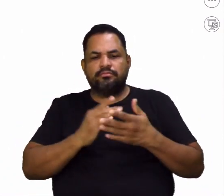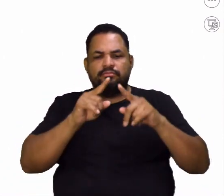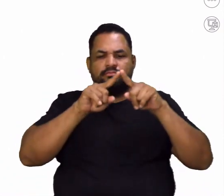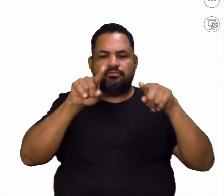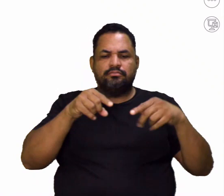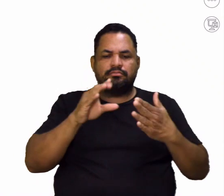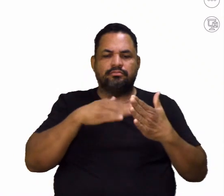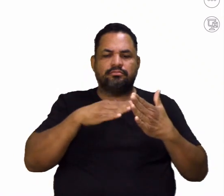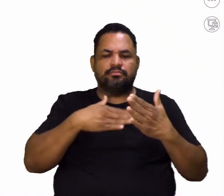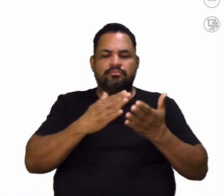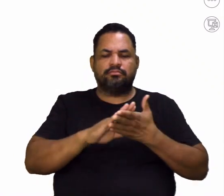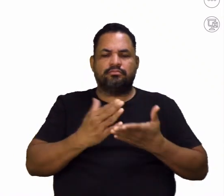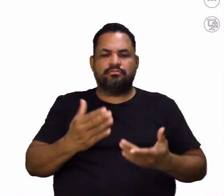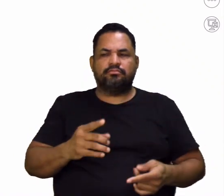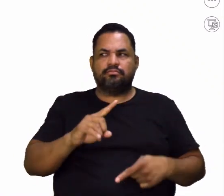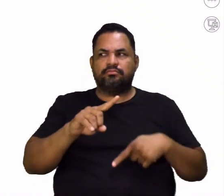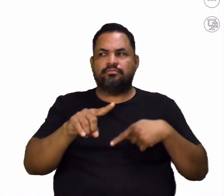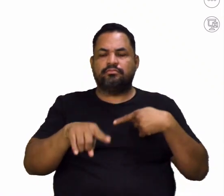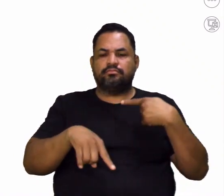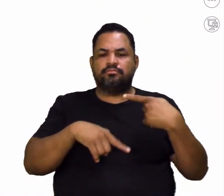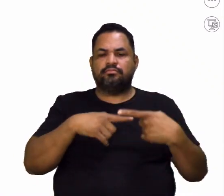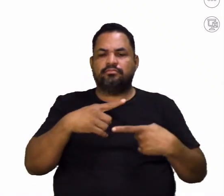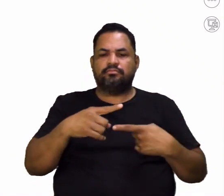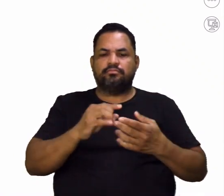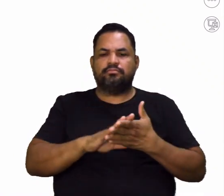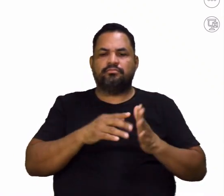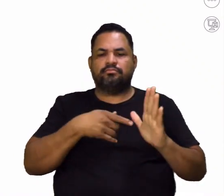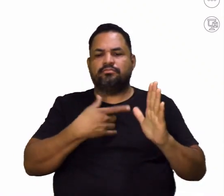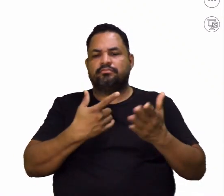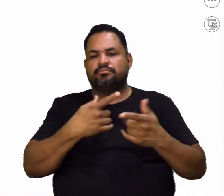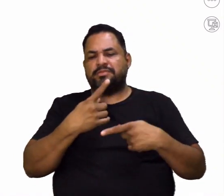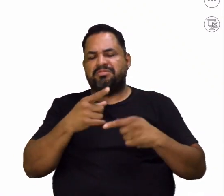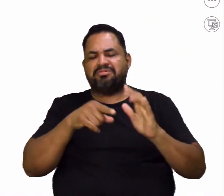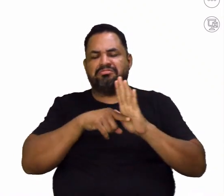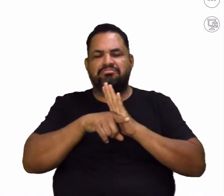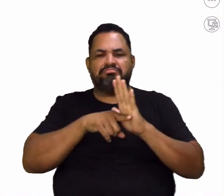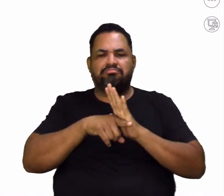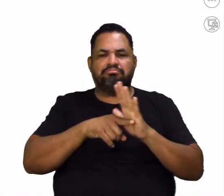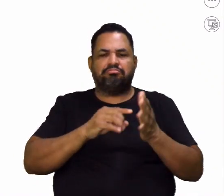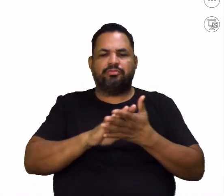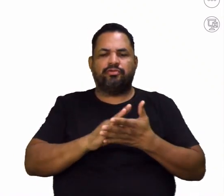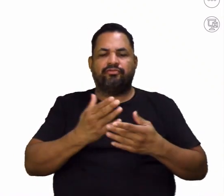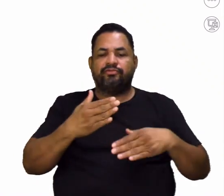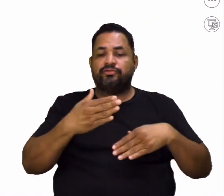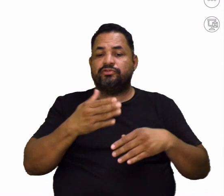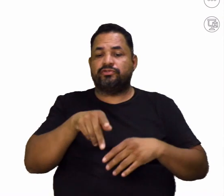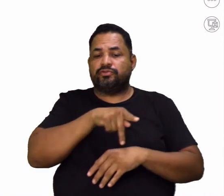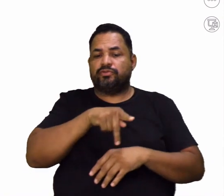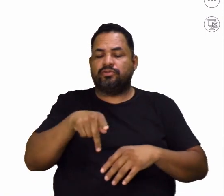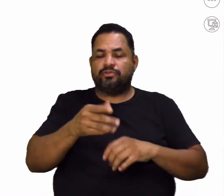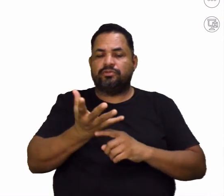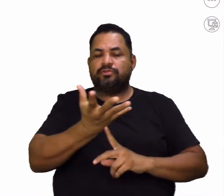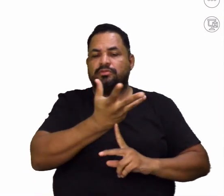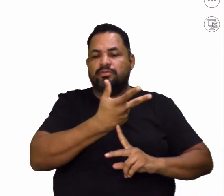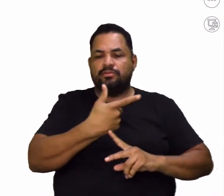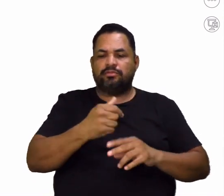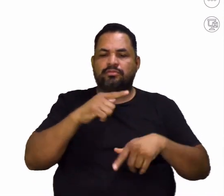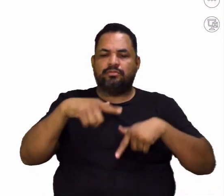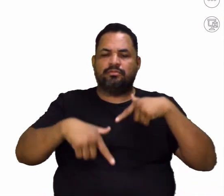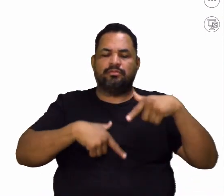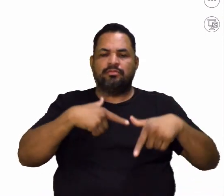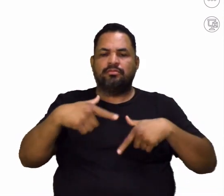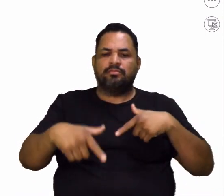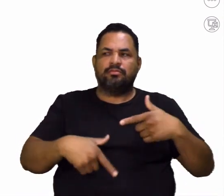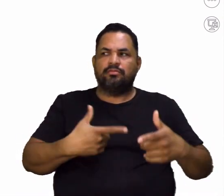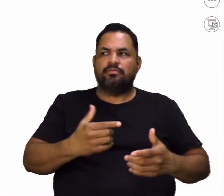tá vou deixar para o professor Alexandre professora Lidiane professora de arte belezinha para trabalhar com